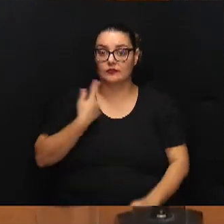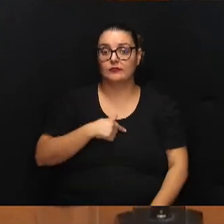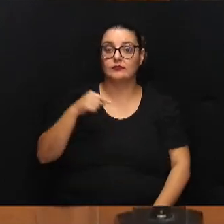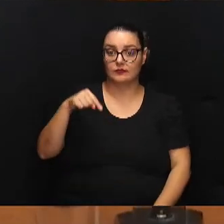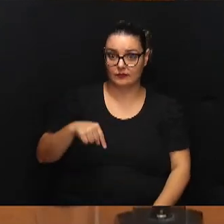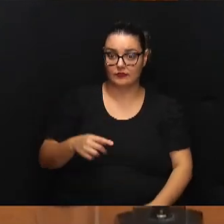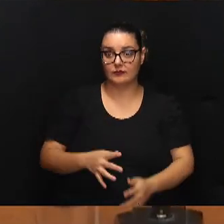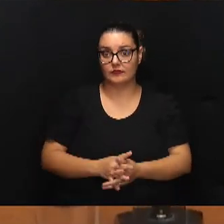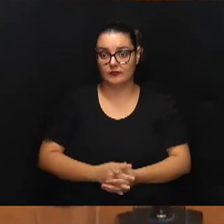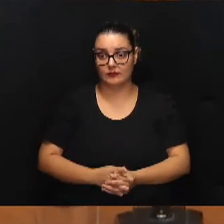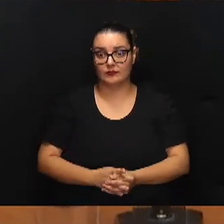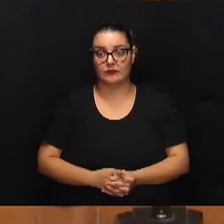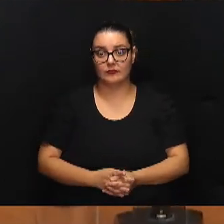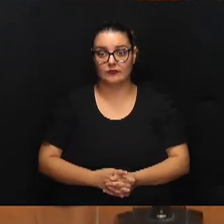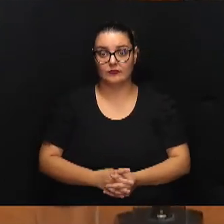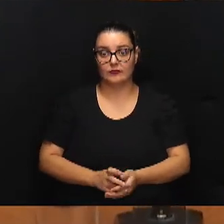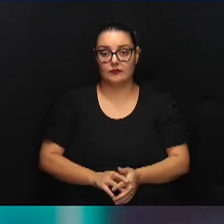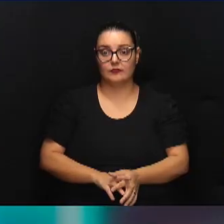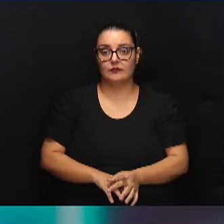né?